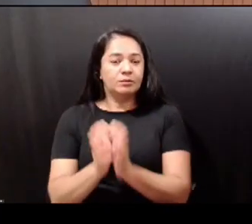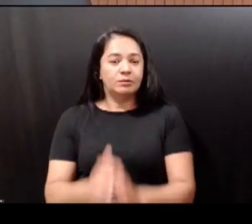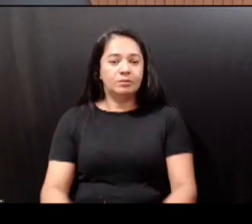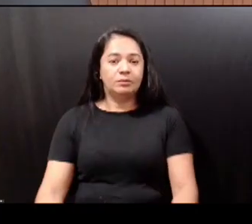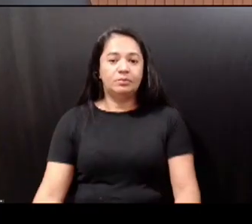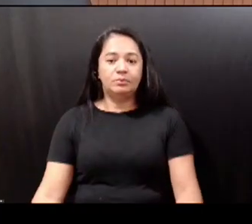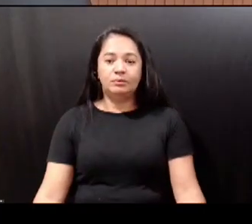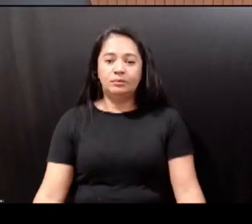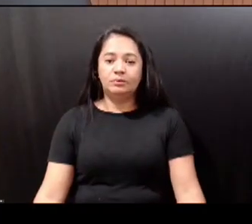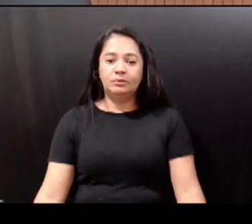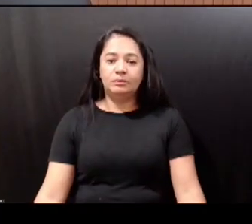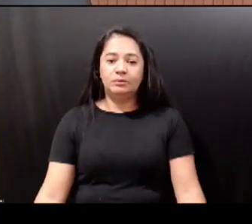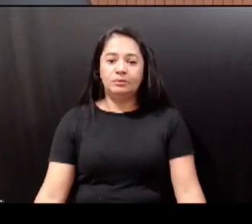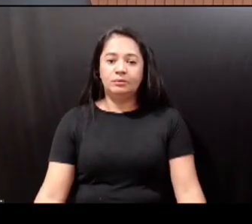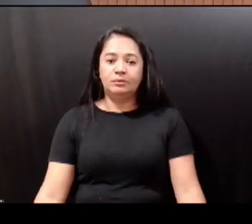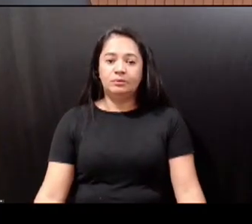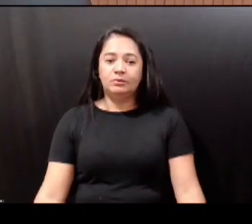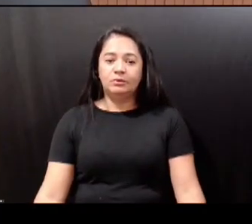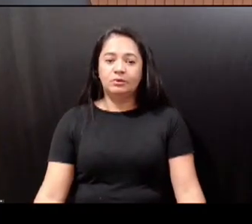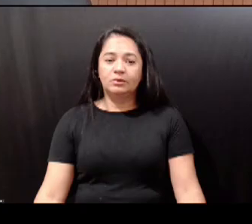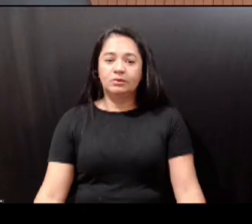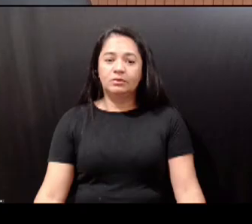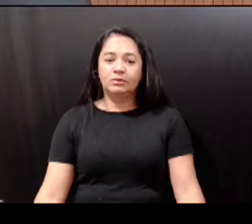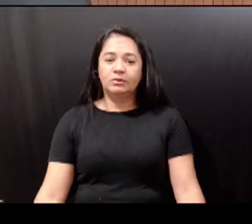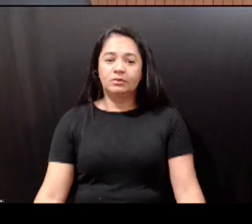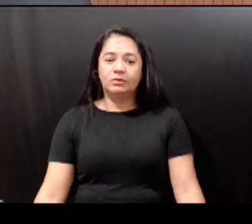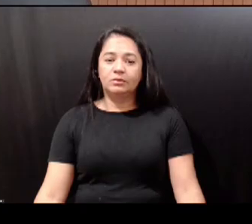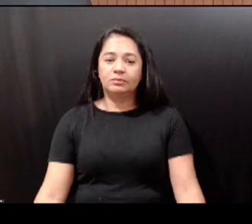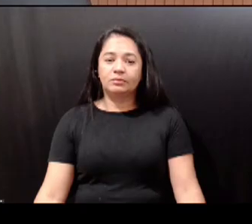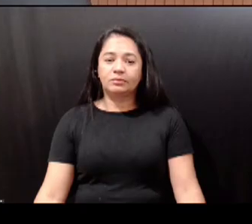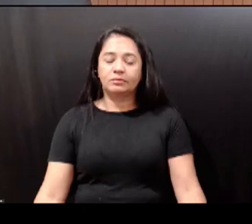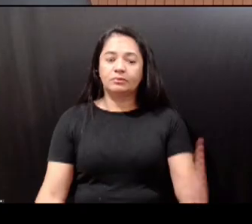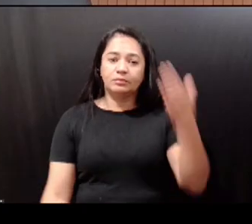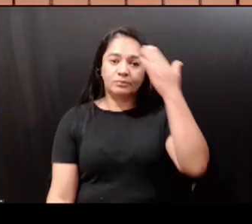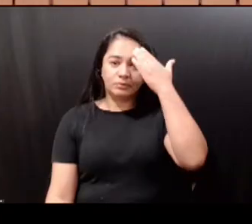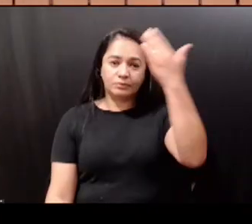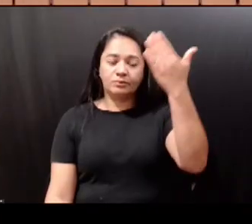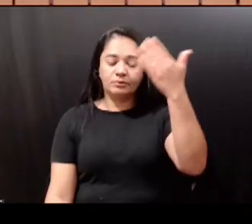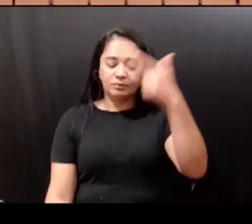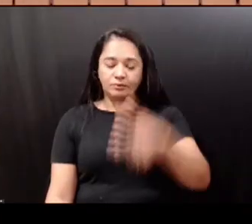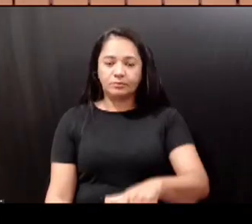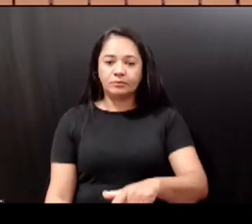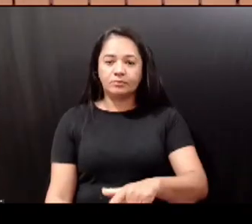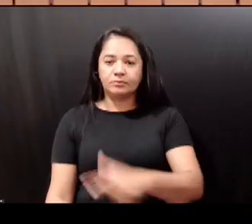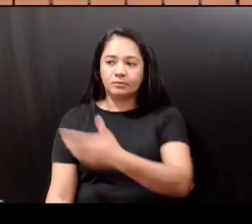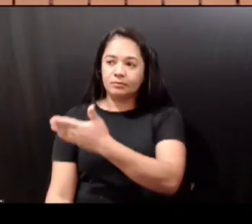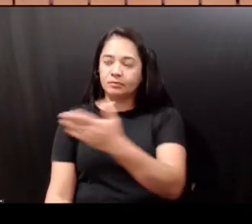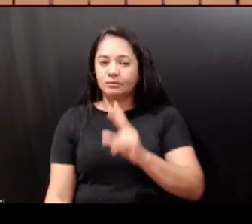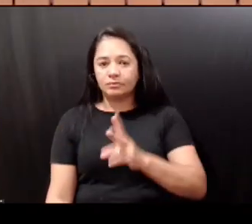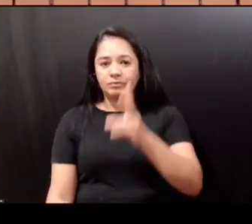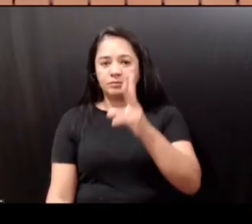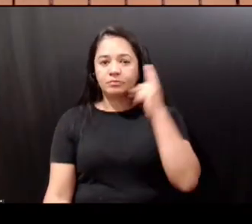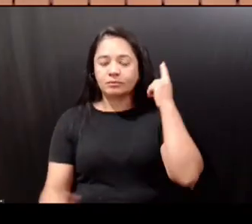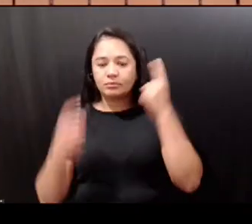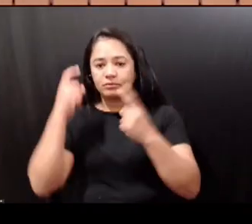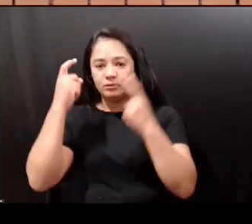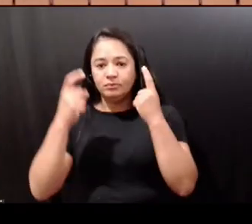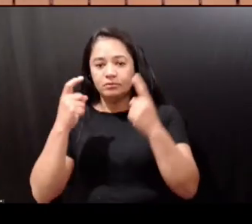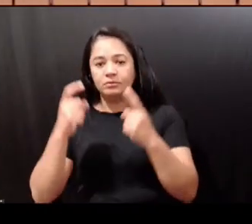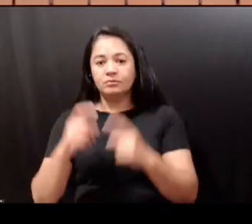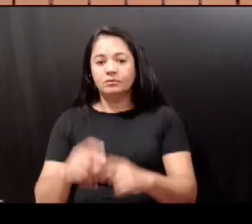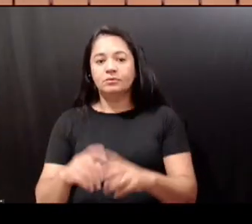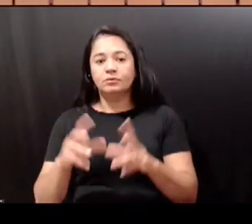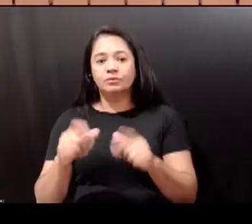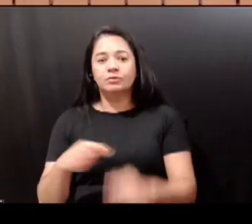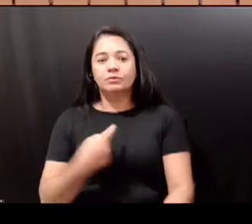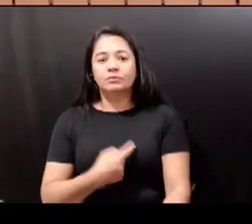Carlinhos? Agradecê-lo, vereador, mais uma vez, e o senhor sempre aí preocupado com tudo. A gente traz o tema,